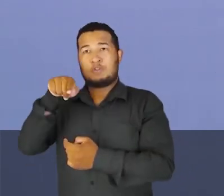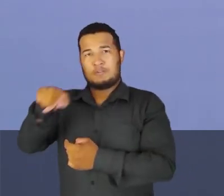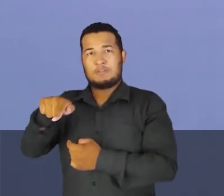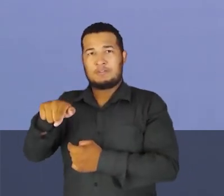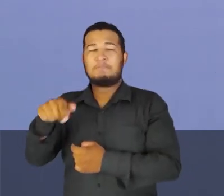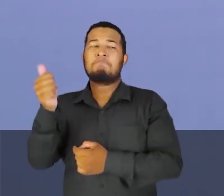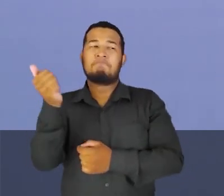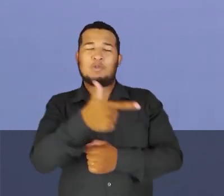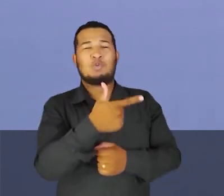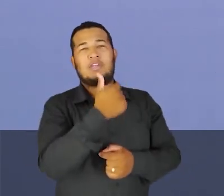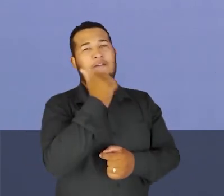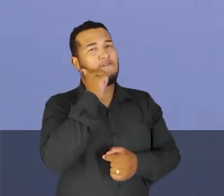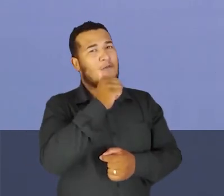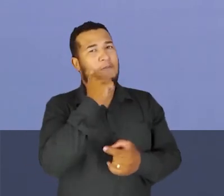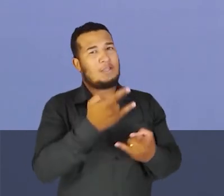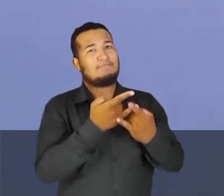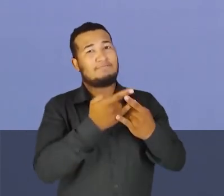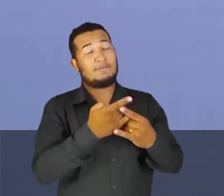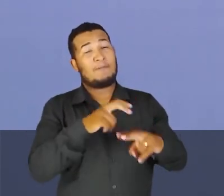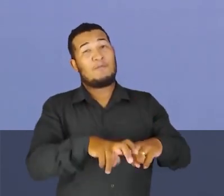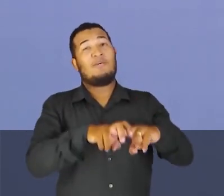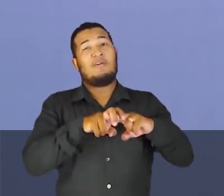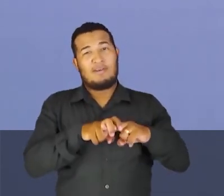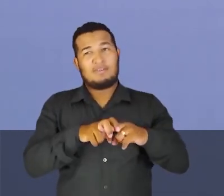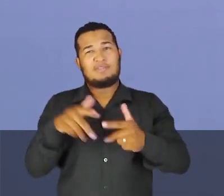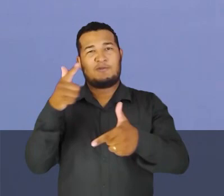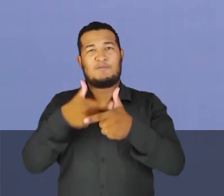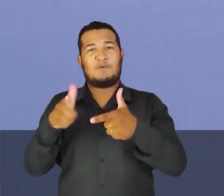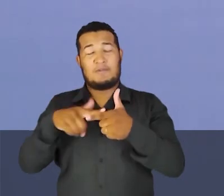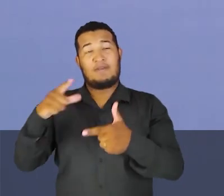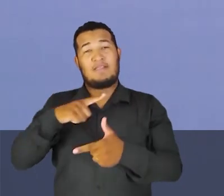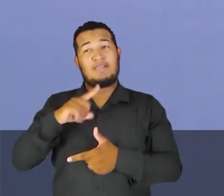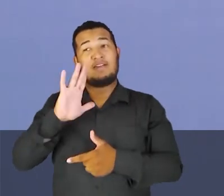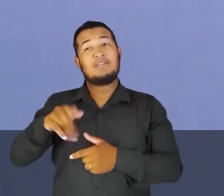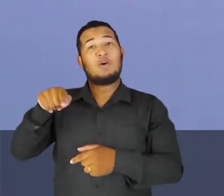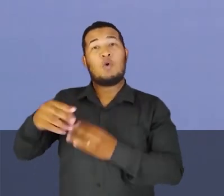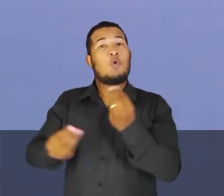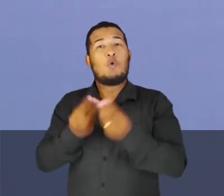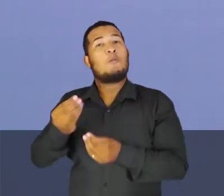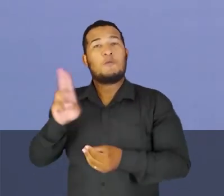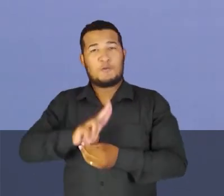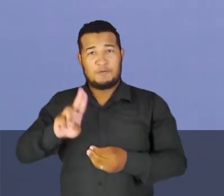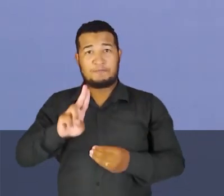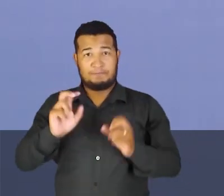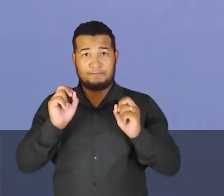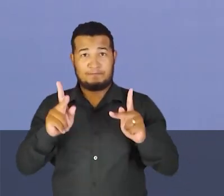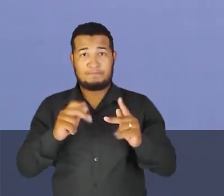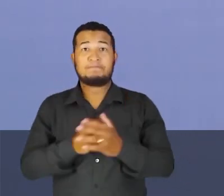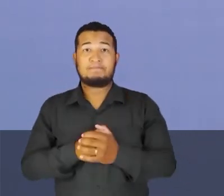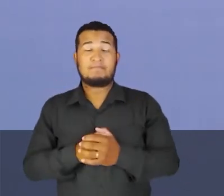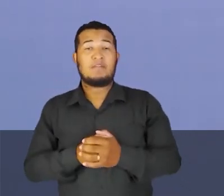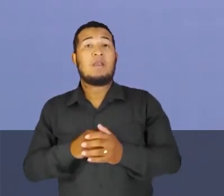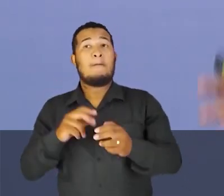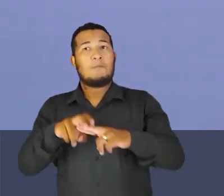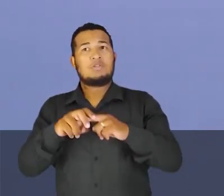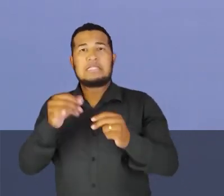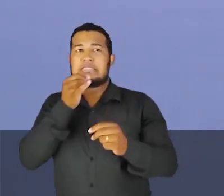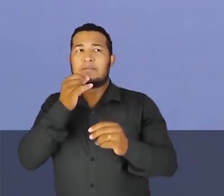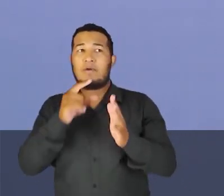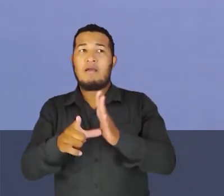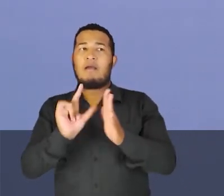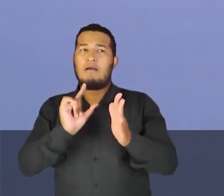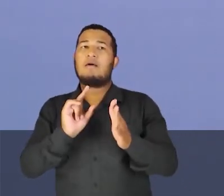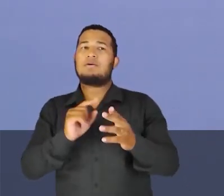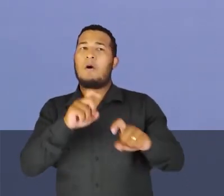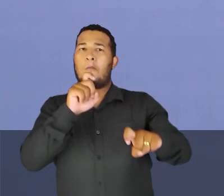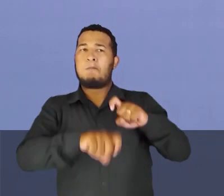invés da camisinha feminina devido a esses problemas na hora da utilização. ok? E ela é colocada antes da relação sexual.